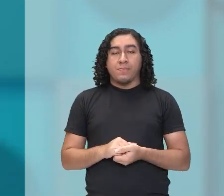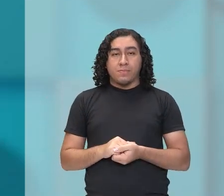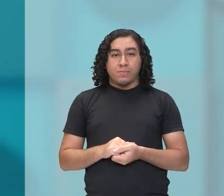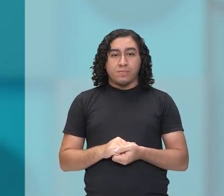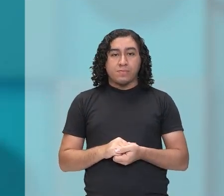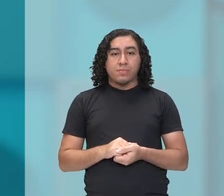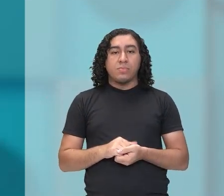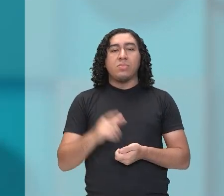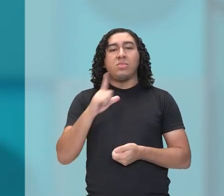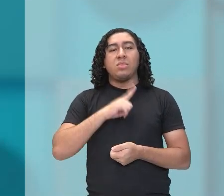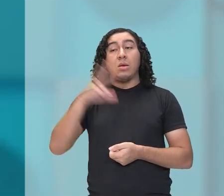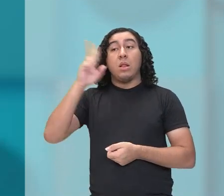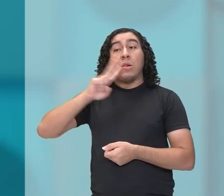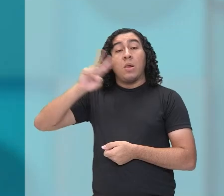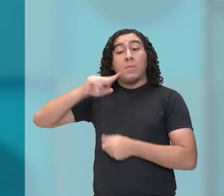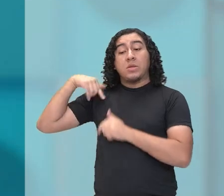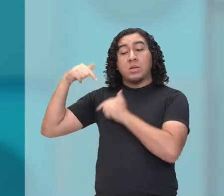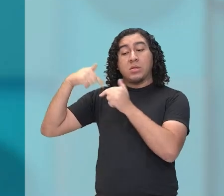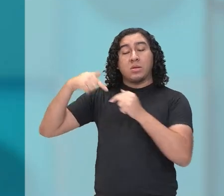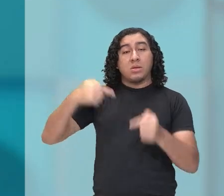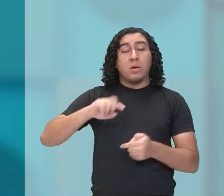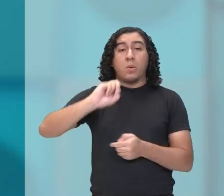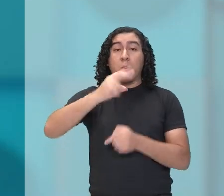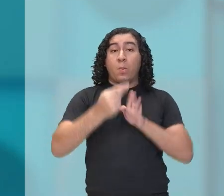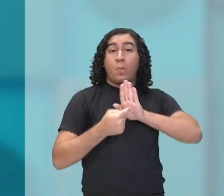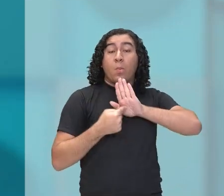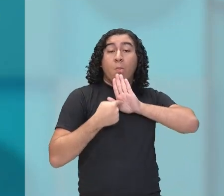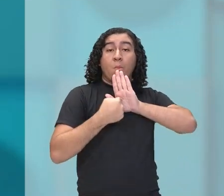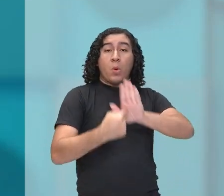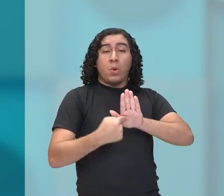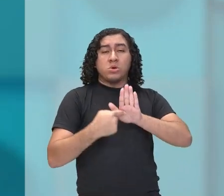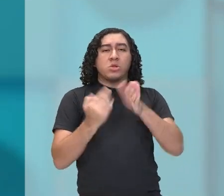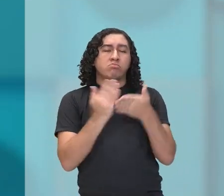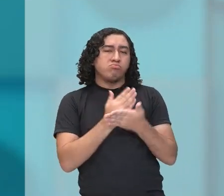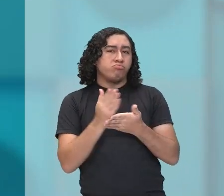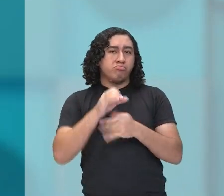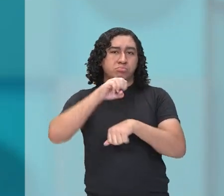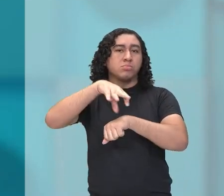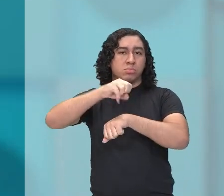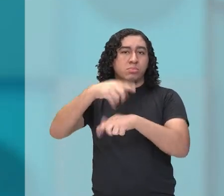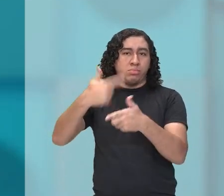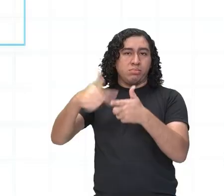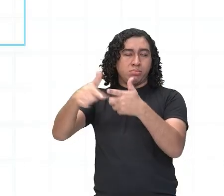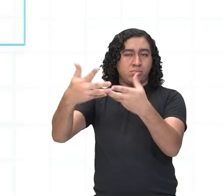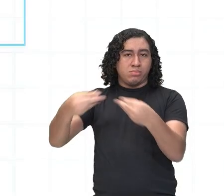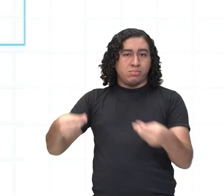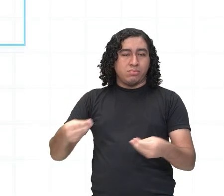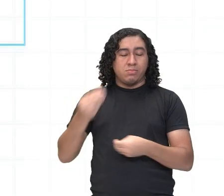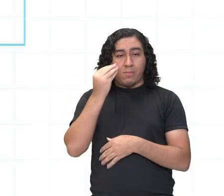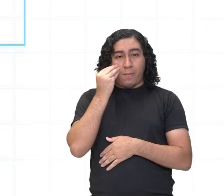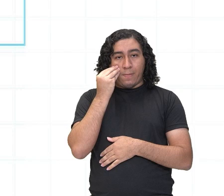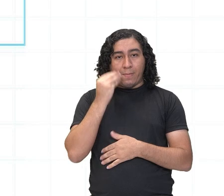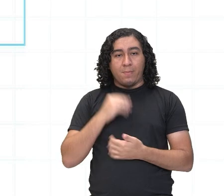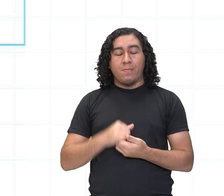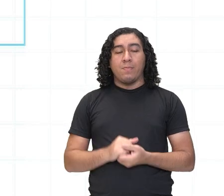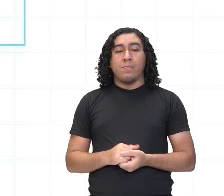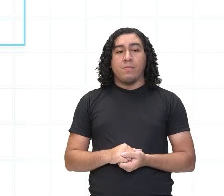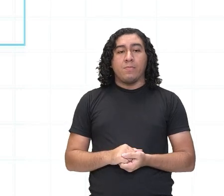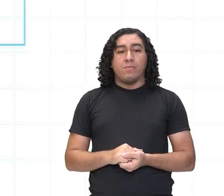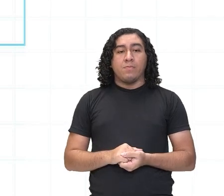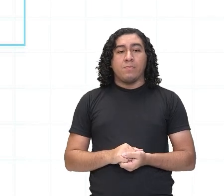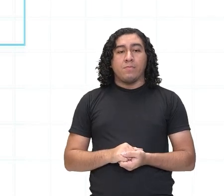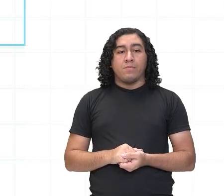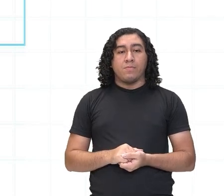da reiteração ou da apresentação de algumas sugestões. Então, vamos lá. Então,